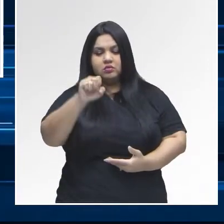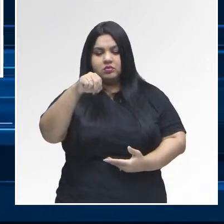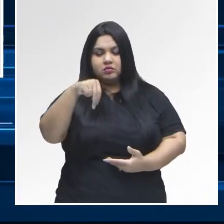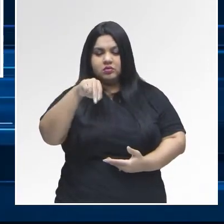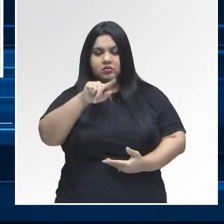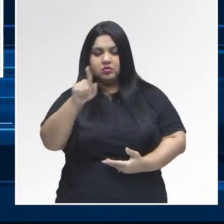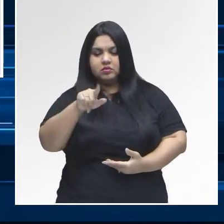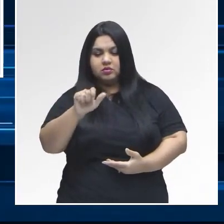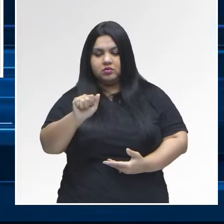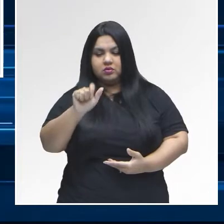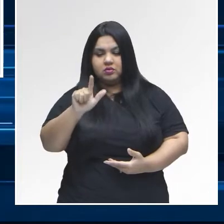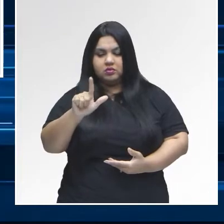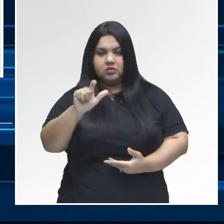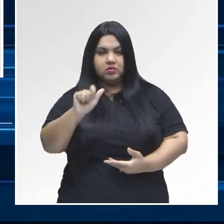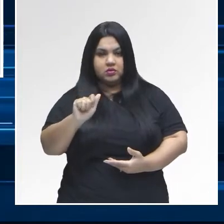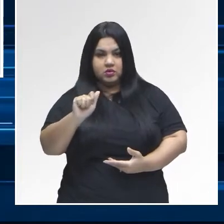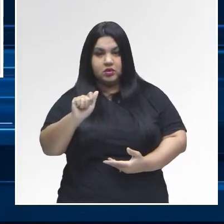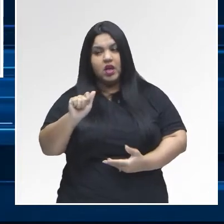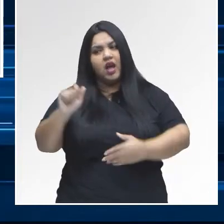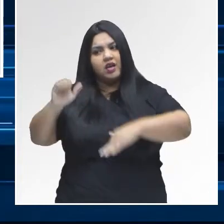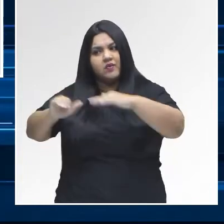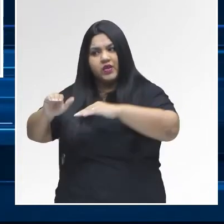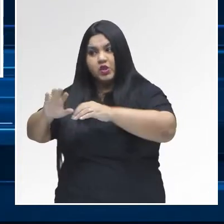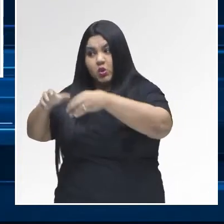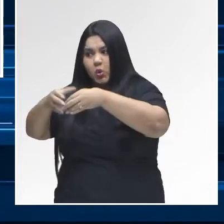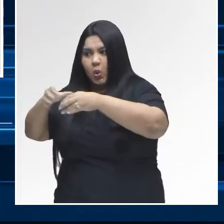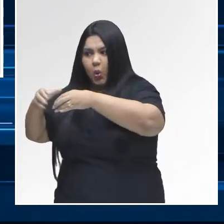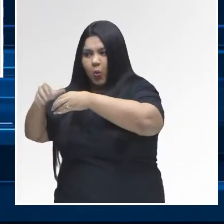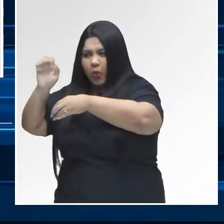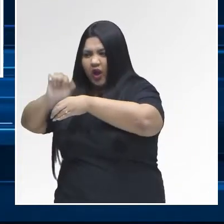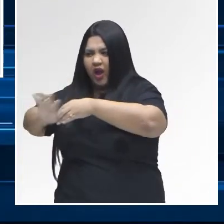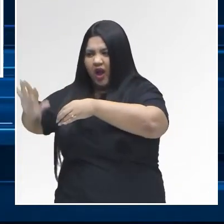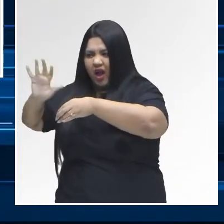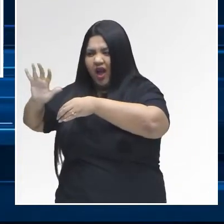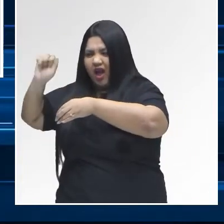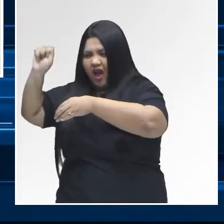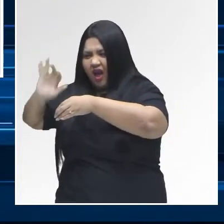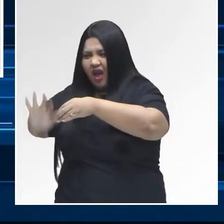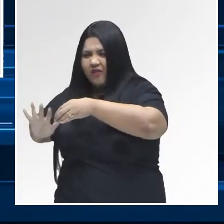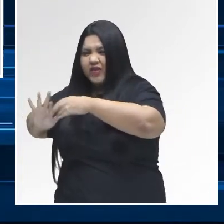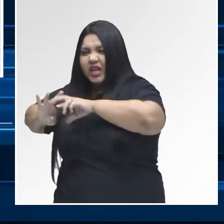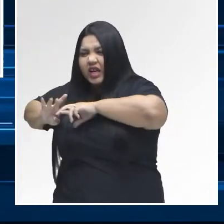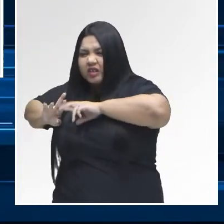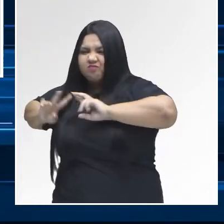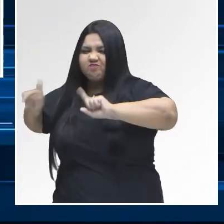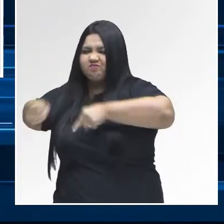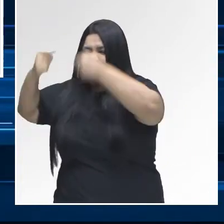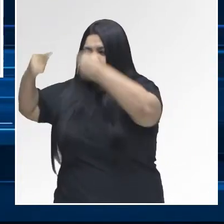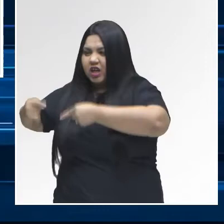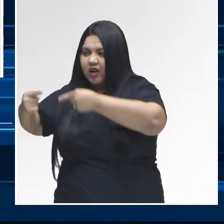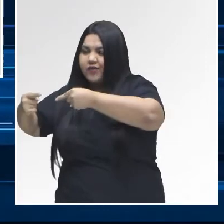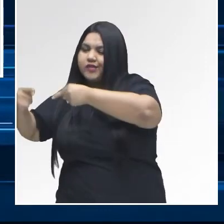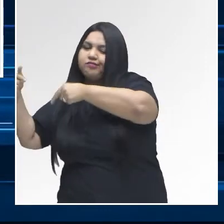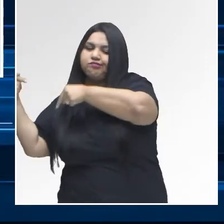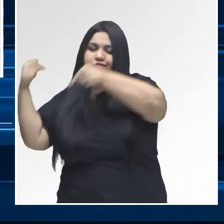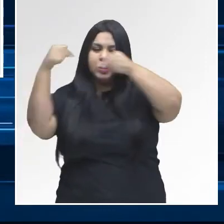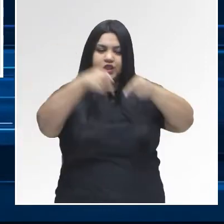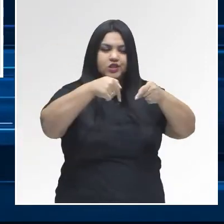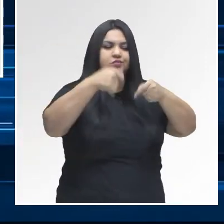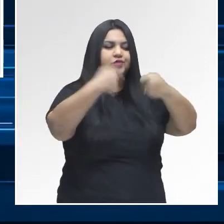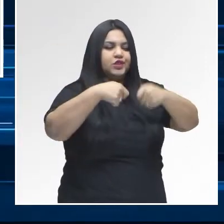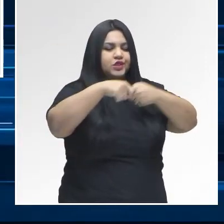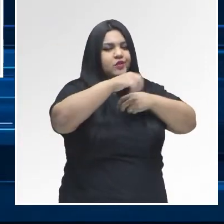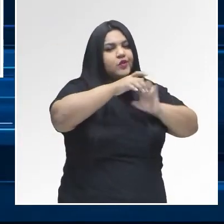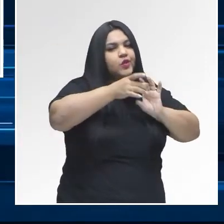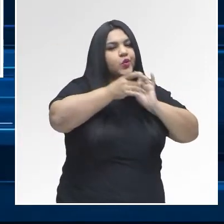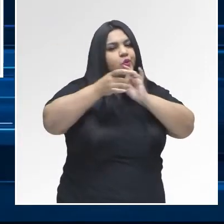pessoas de etnias que eram rivais acabavam tendo que conviver dentro das senzalas, que era como se dava o espaço onde eles tinham que viver, que